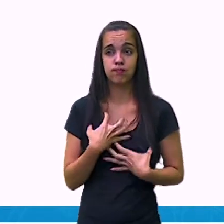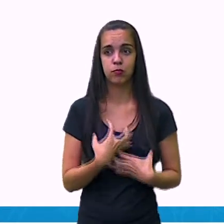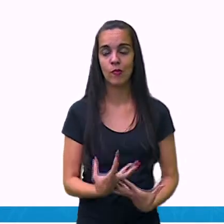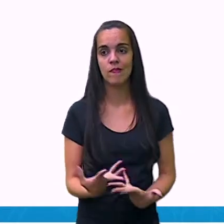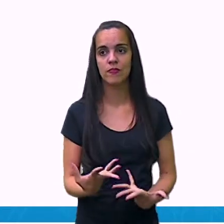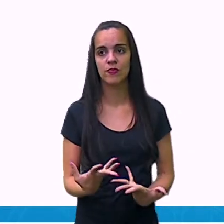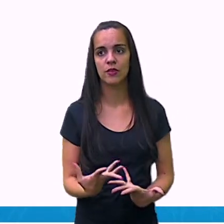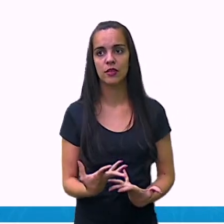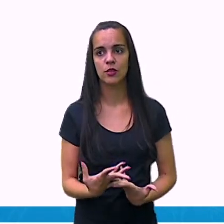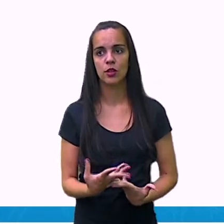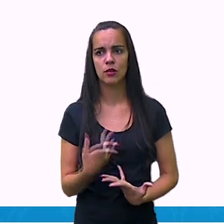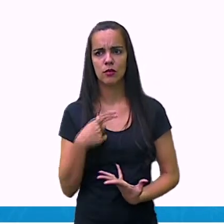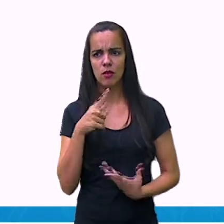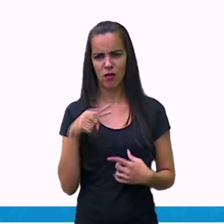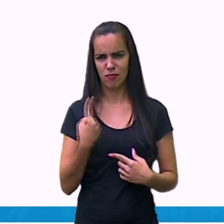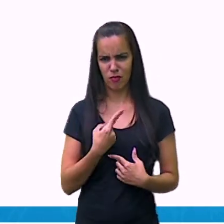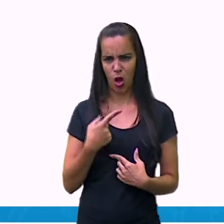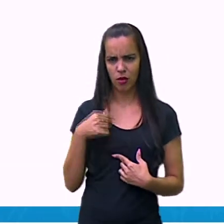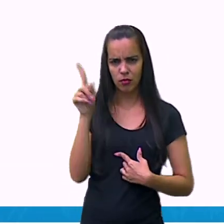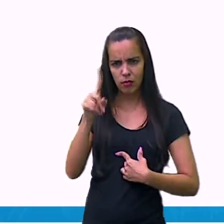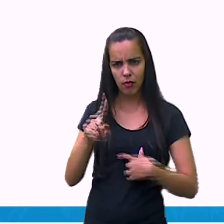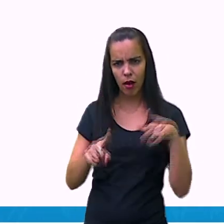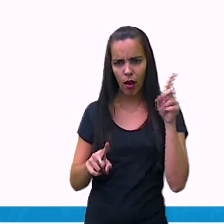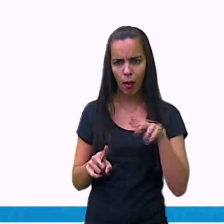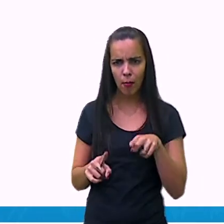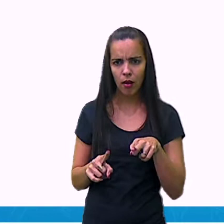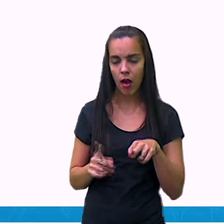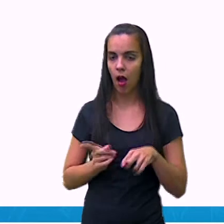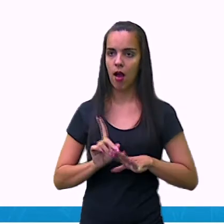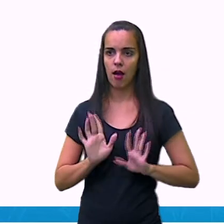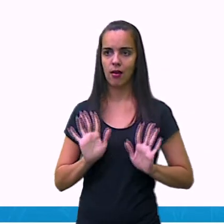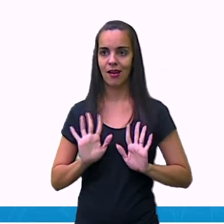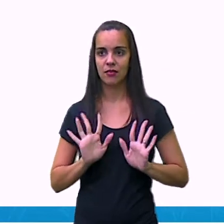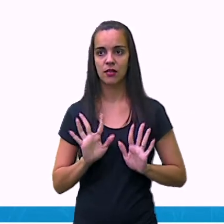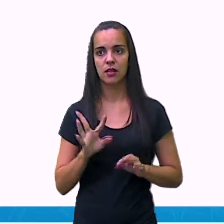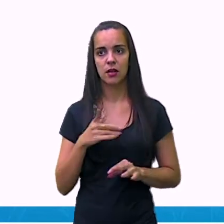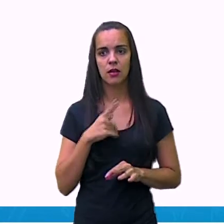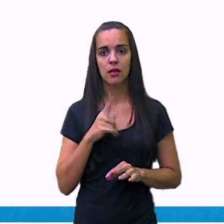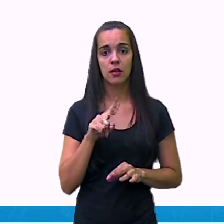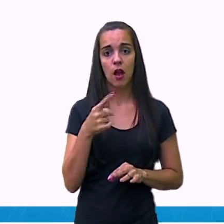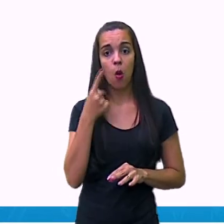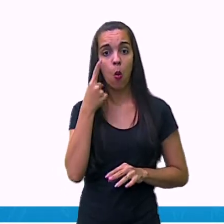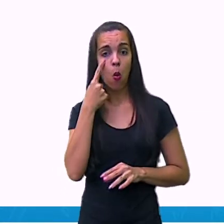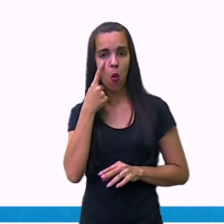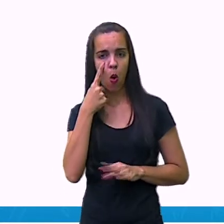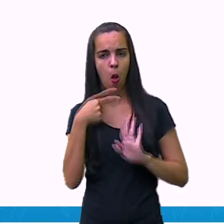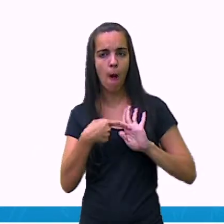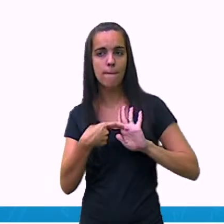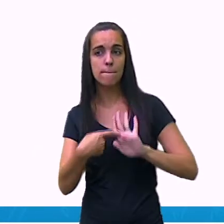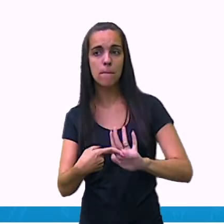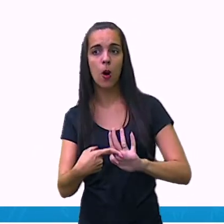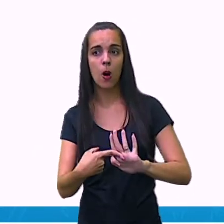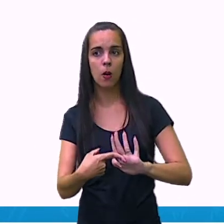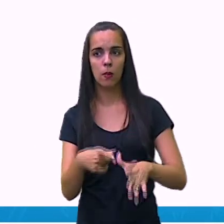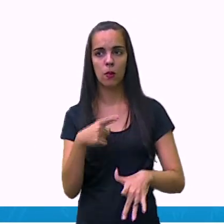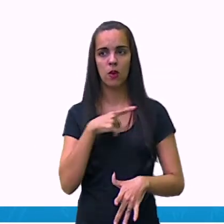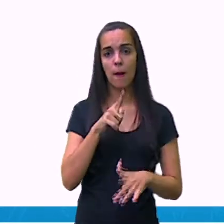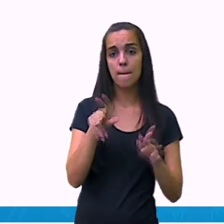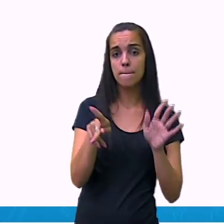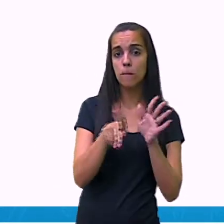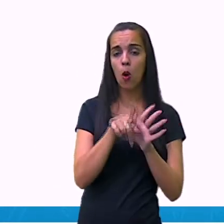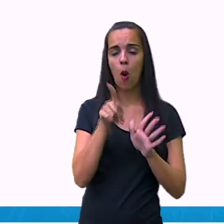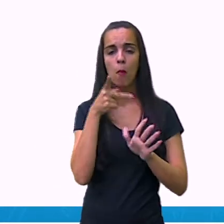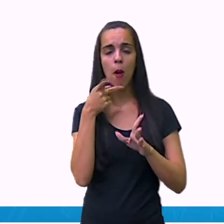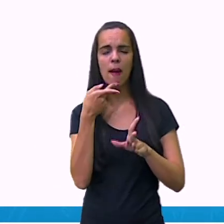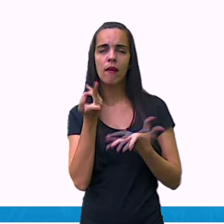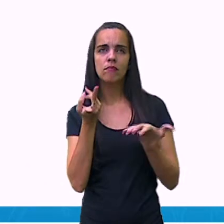Olhos relampejam? Não. Então, relampejaram também está no sentido figurado,